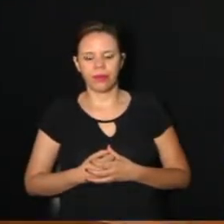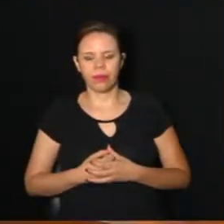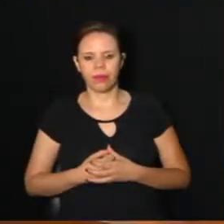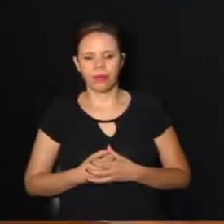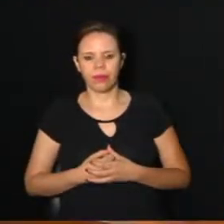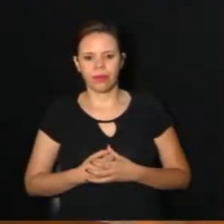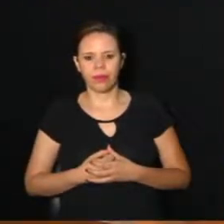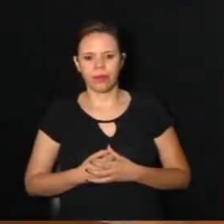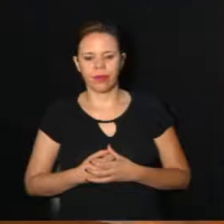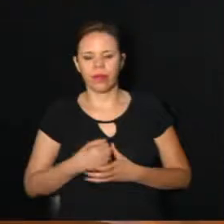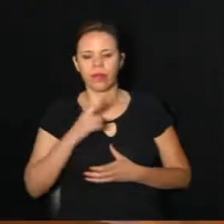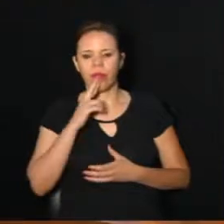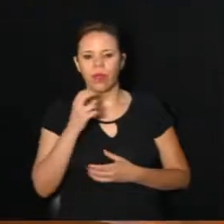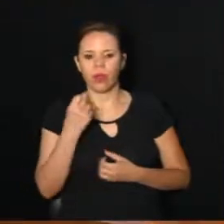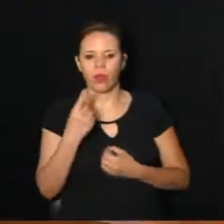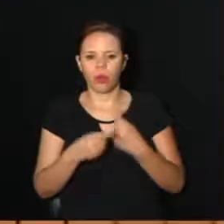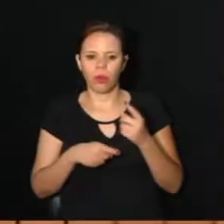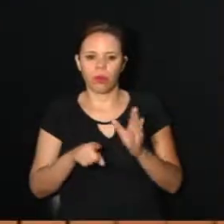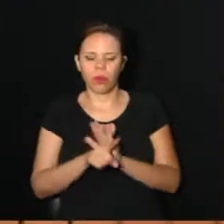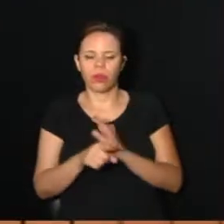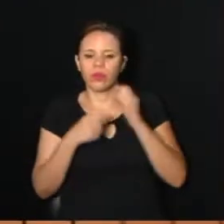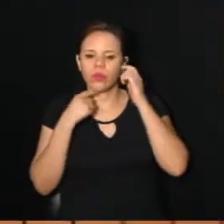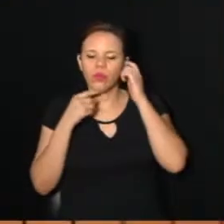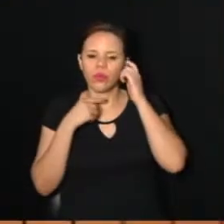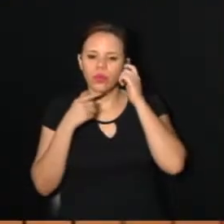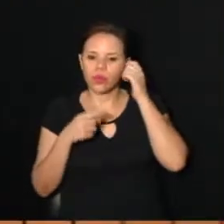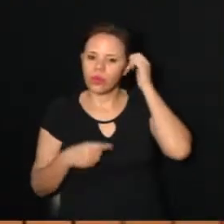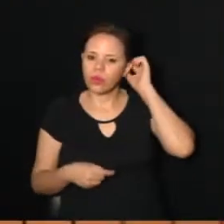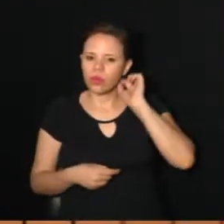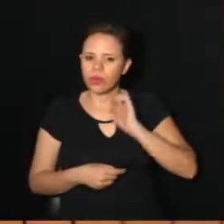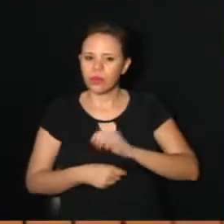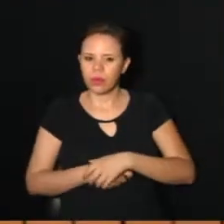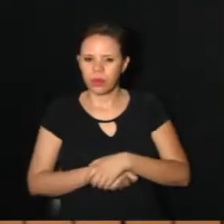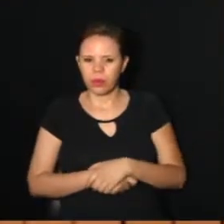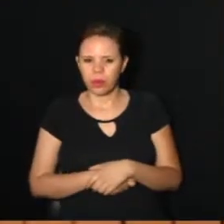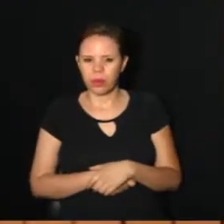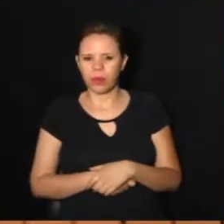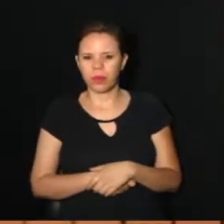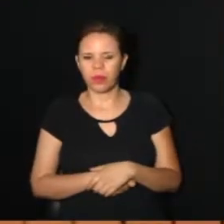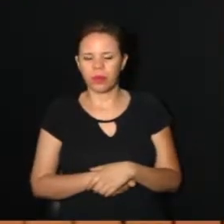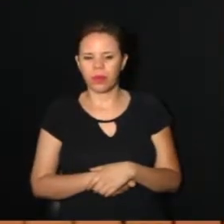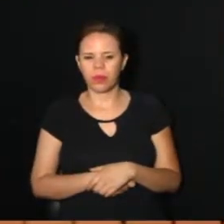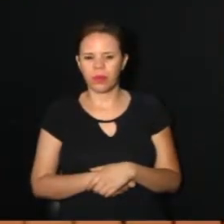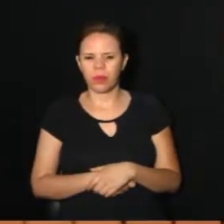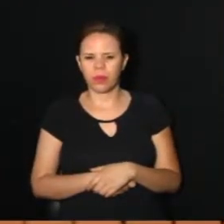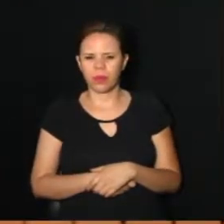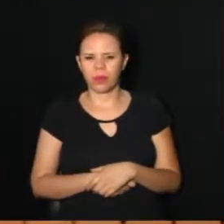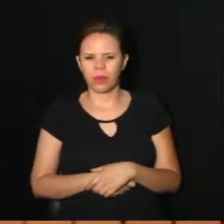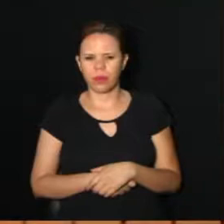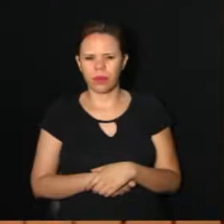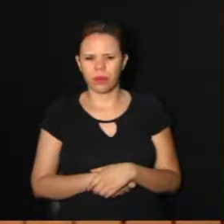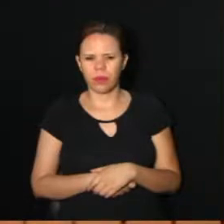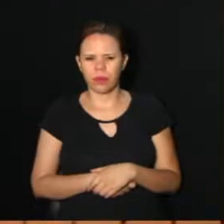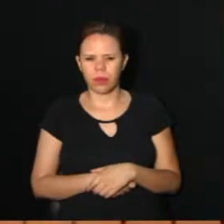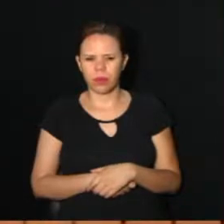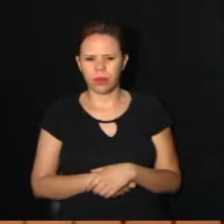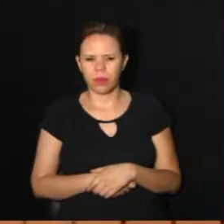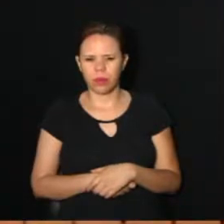Bem, responderam alguns questionamentos, também parabenizando principalmente a Sanay pelo que comentou, Sanay. Não sei se você